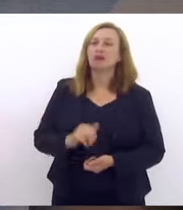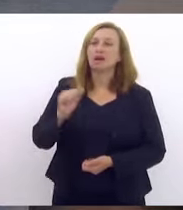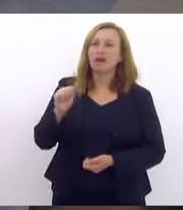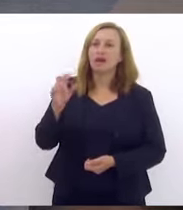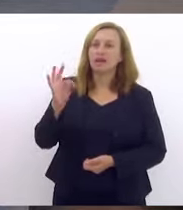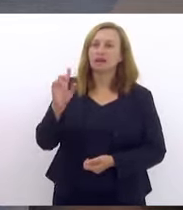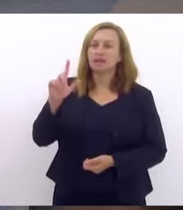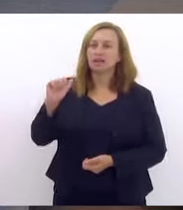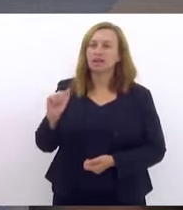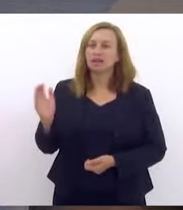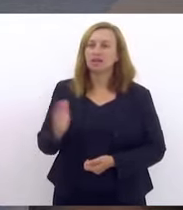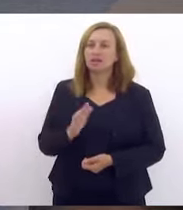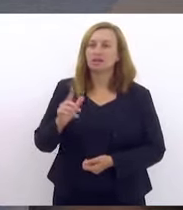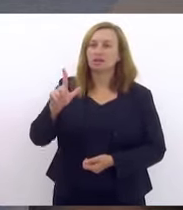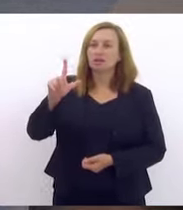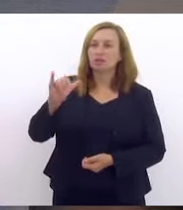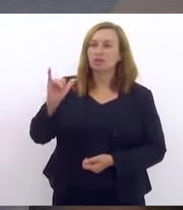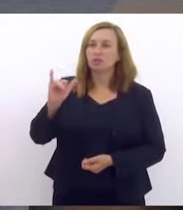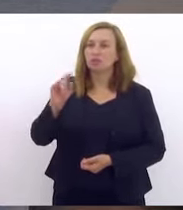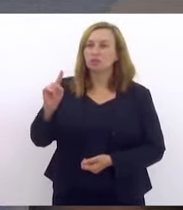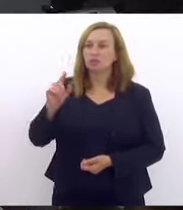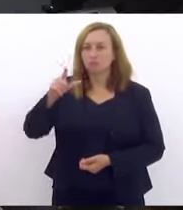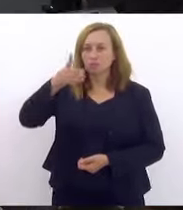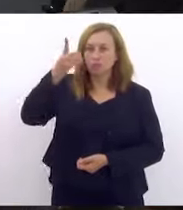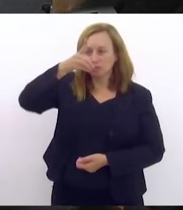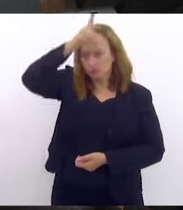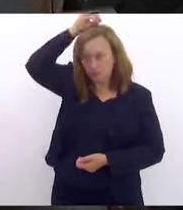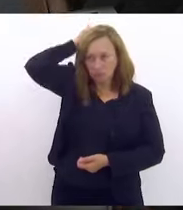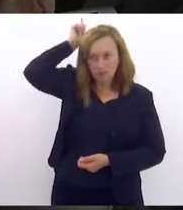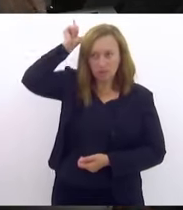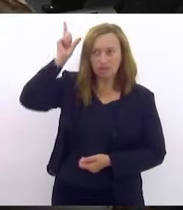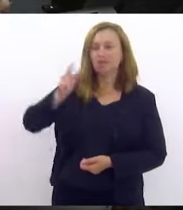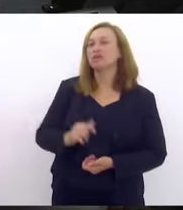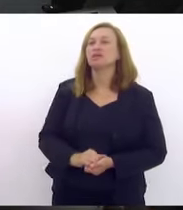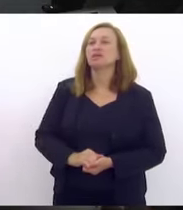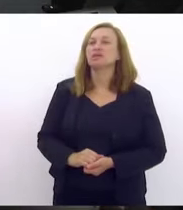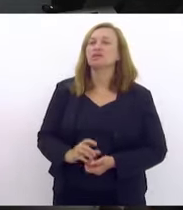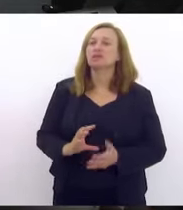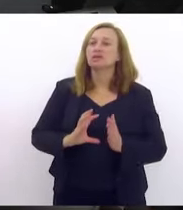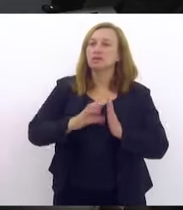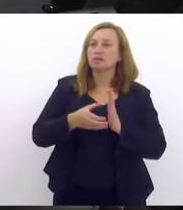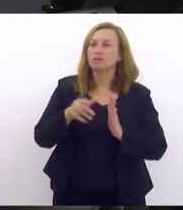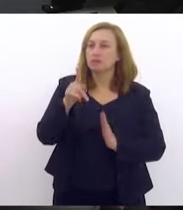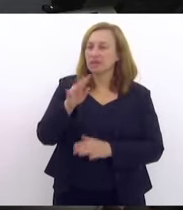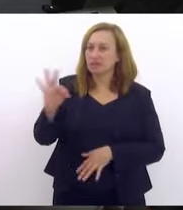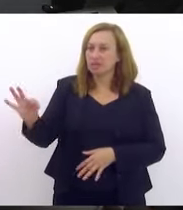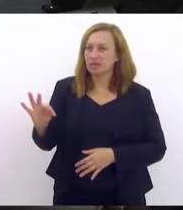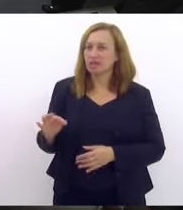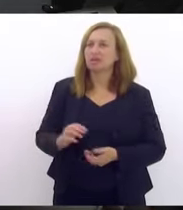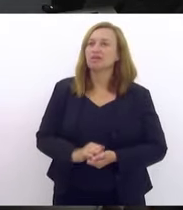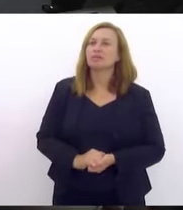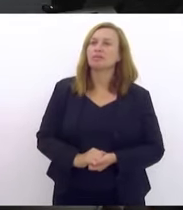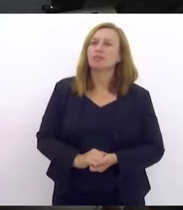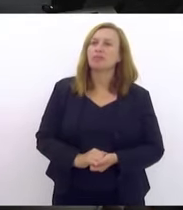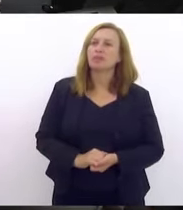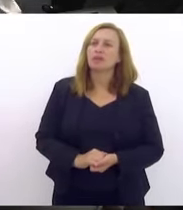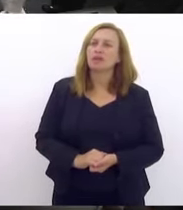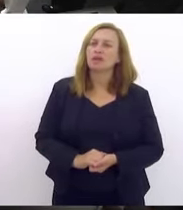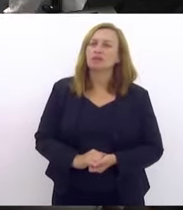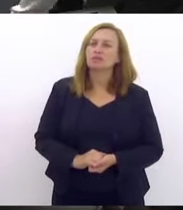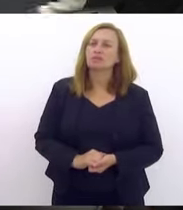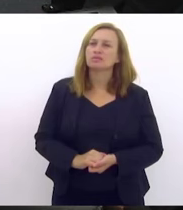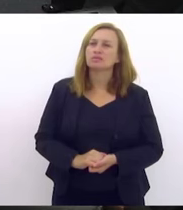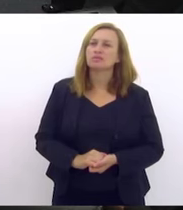Átila, Luiz. Presidente, só Cláudio, uma observação, encaminhando o voto contrário da bancada do PT. Da tá? bancada do PT. Caiado.